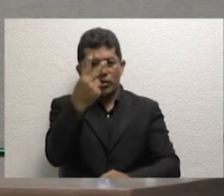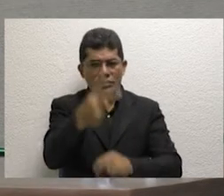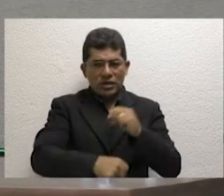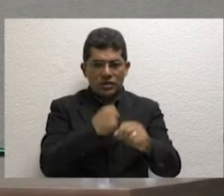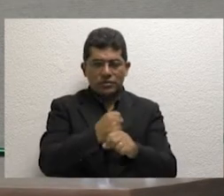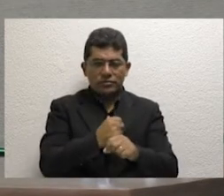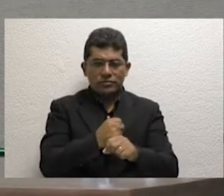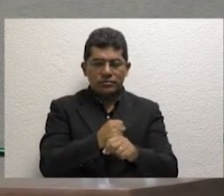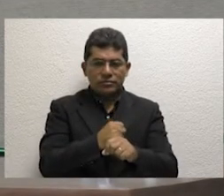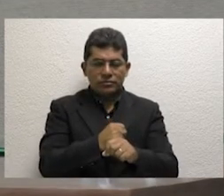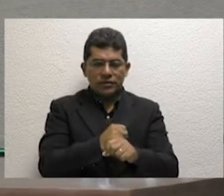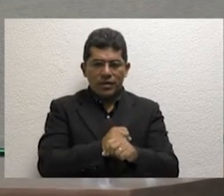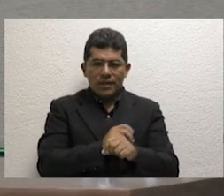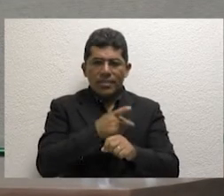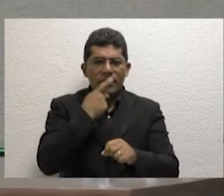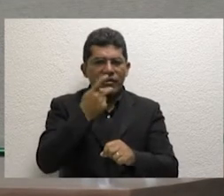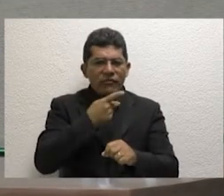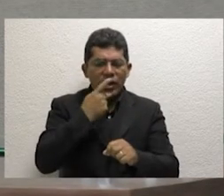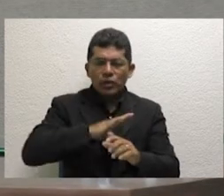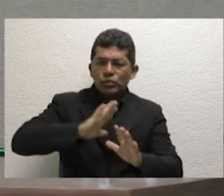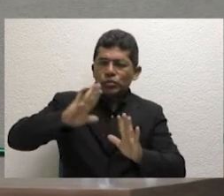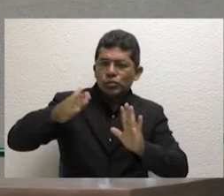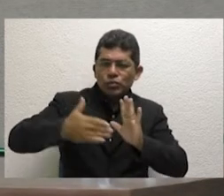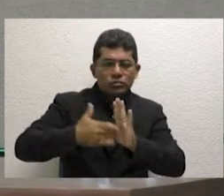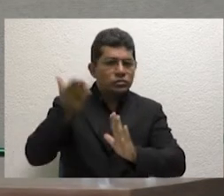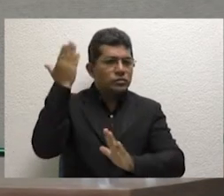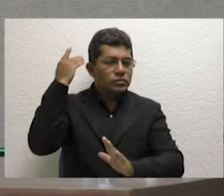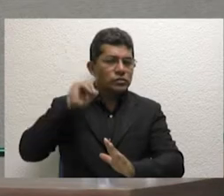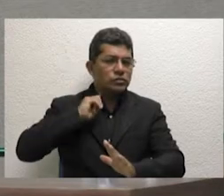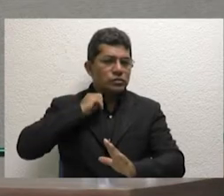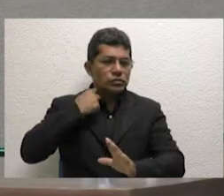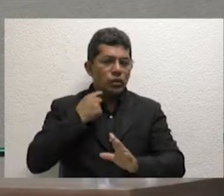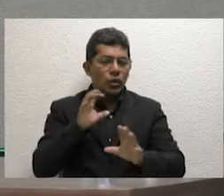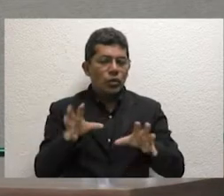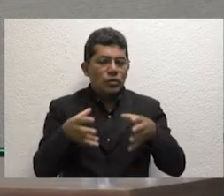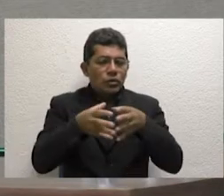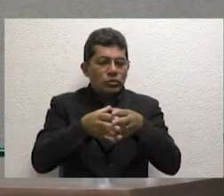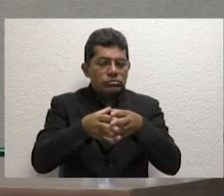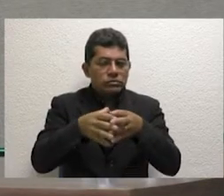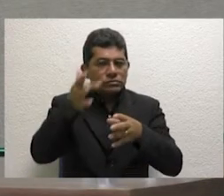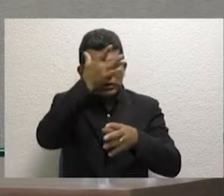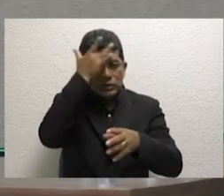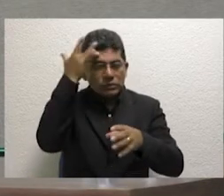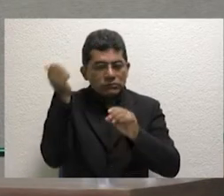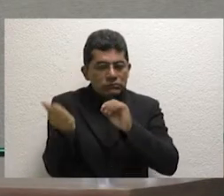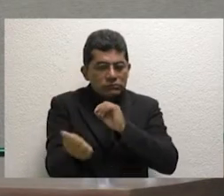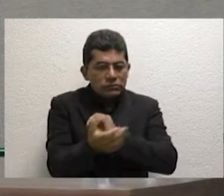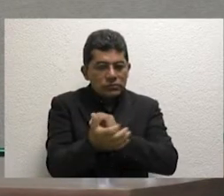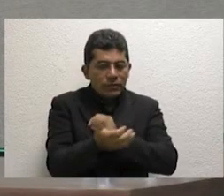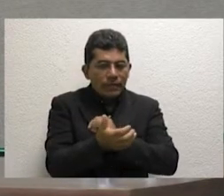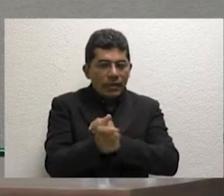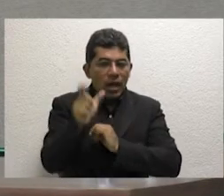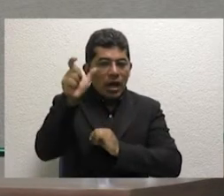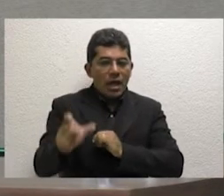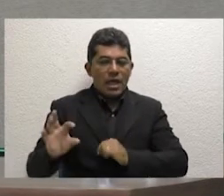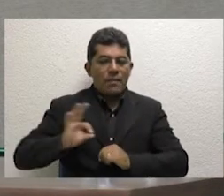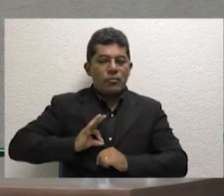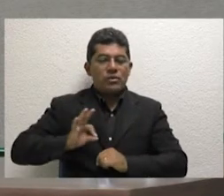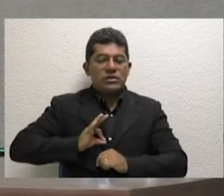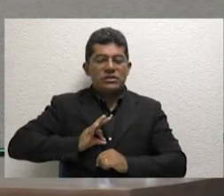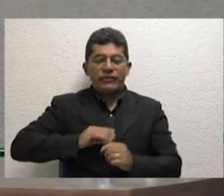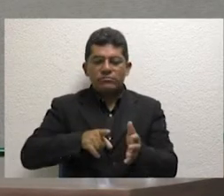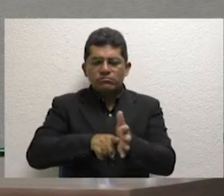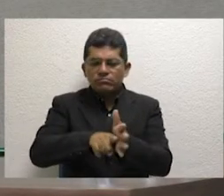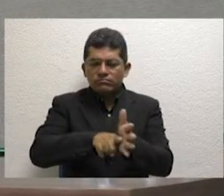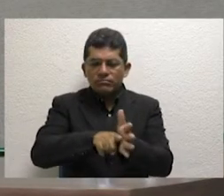ele vai contar tudo aquilo que os seus investigadores quiserem que ele conte.